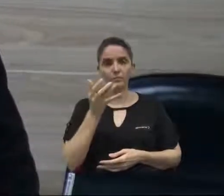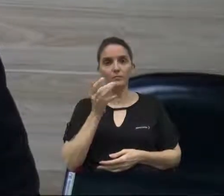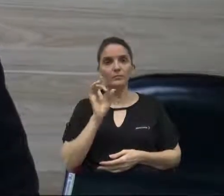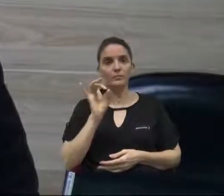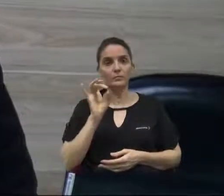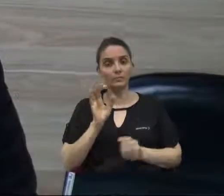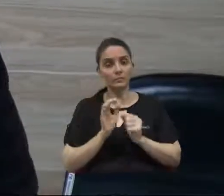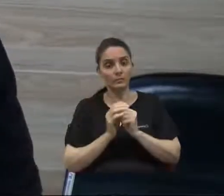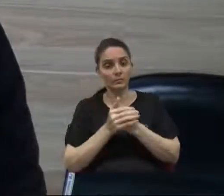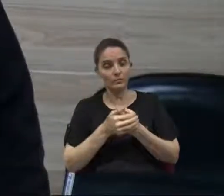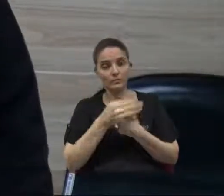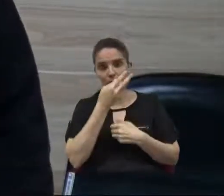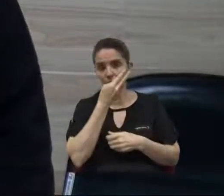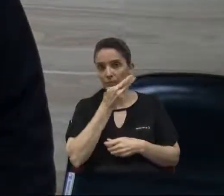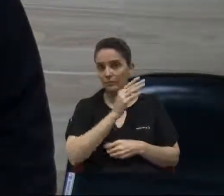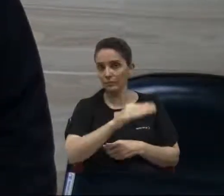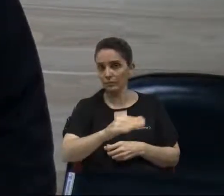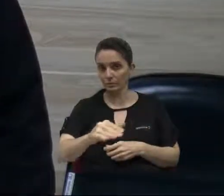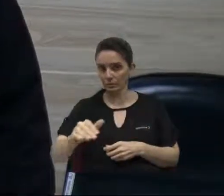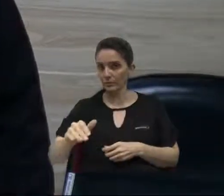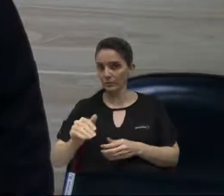nossas crianças.